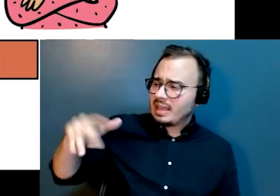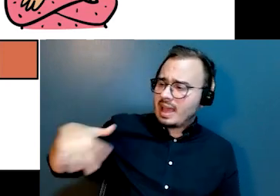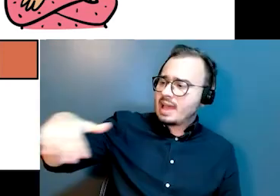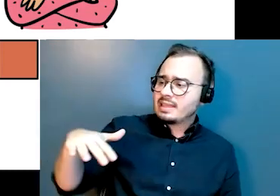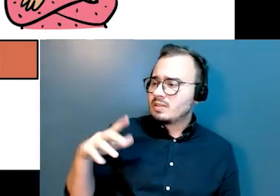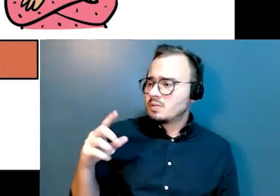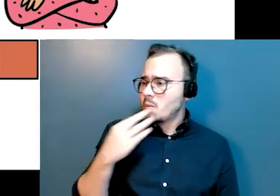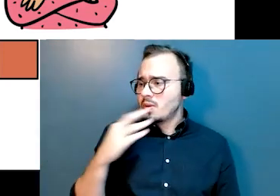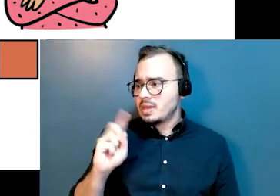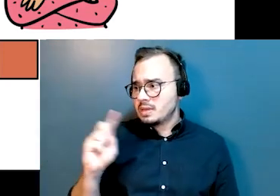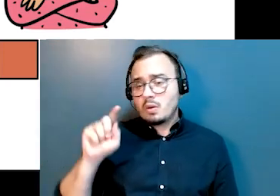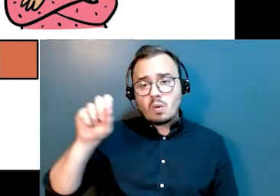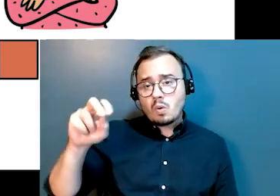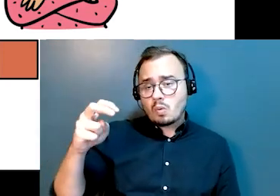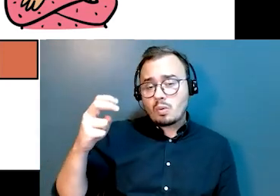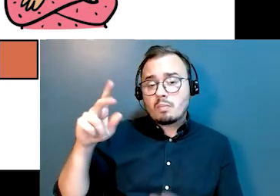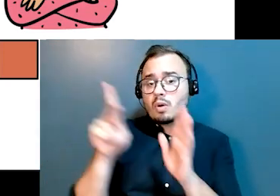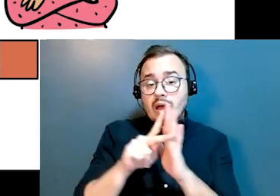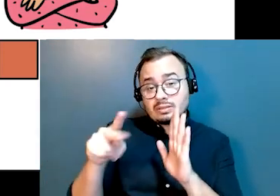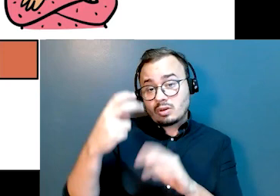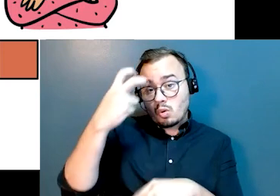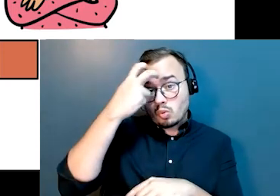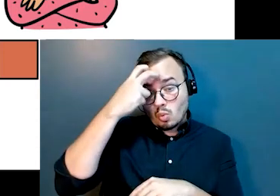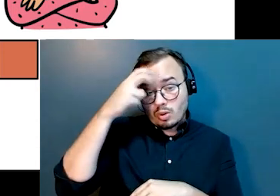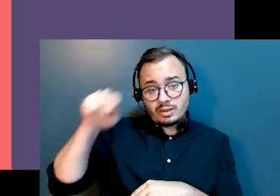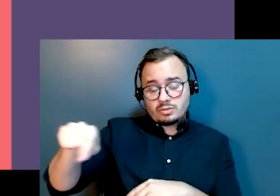acaba que as 2 atividades que deveriam ser feitas foram postergadas.